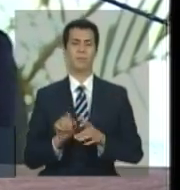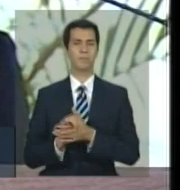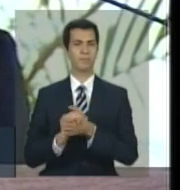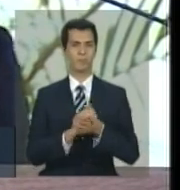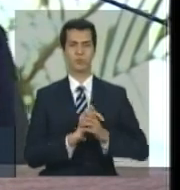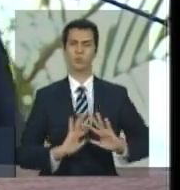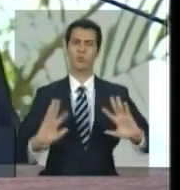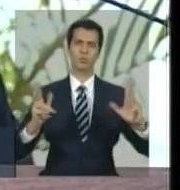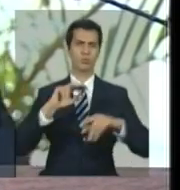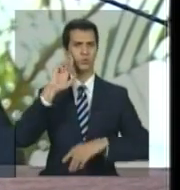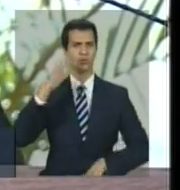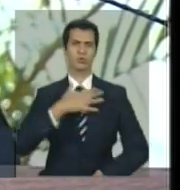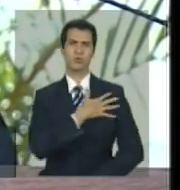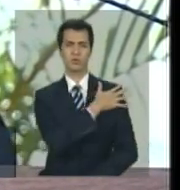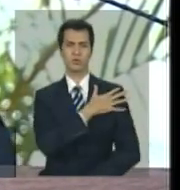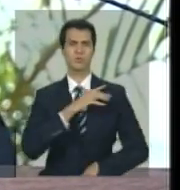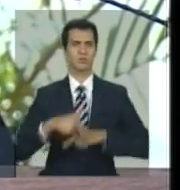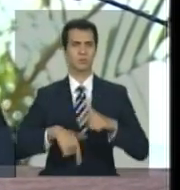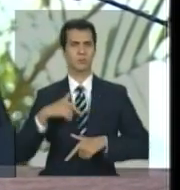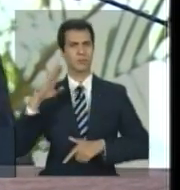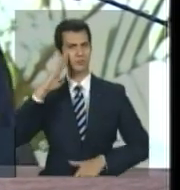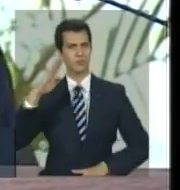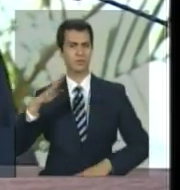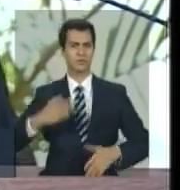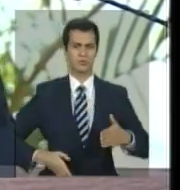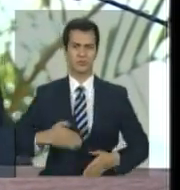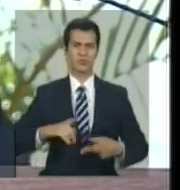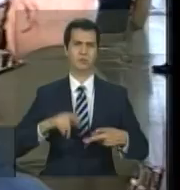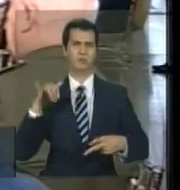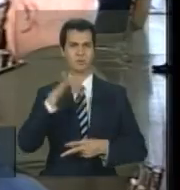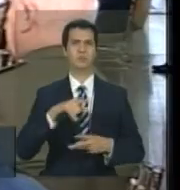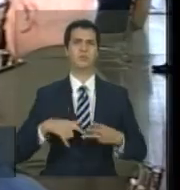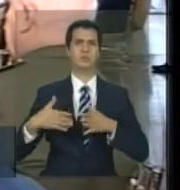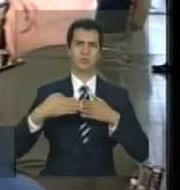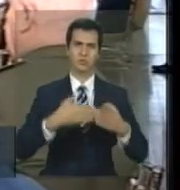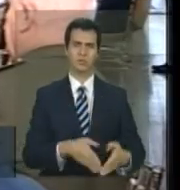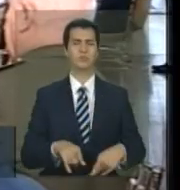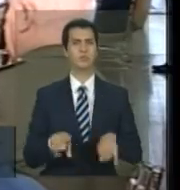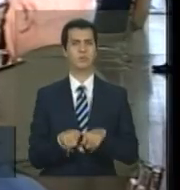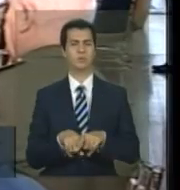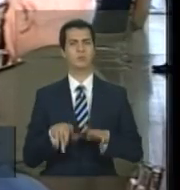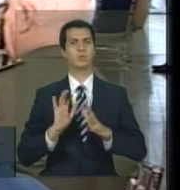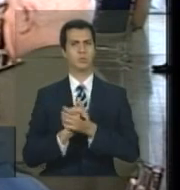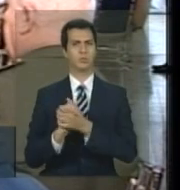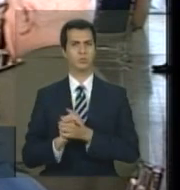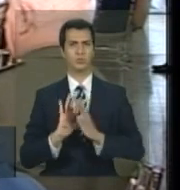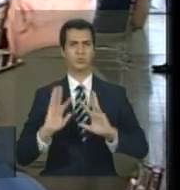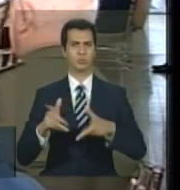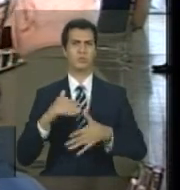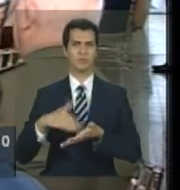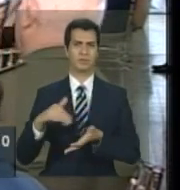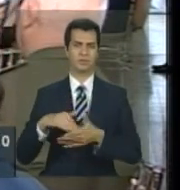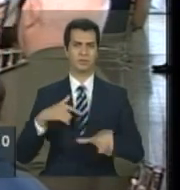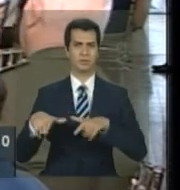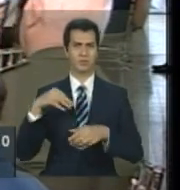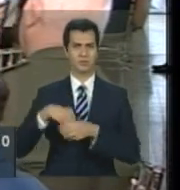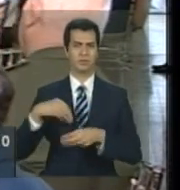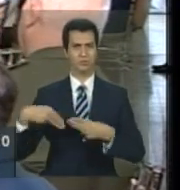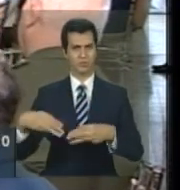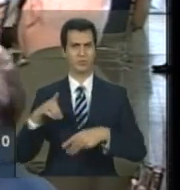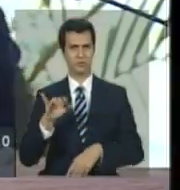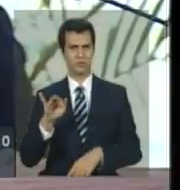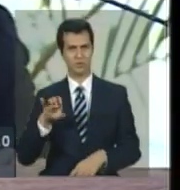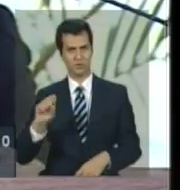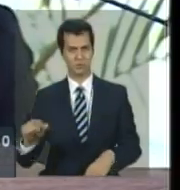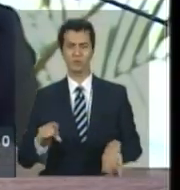senhores oficiais-generais da Marinha, do Exército, da Aeronáutica, senhores secretários do Ministério da Defesa e a todos os demais aqui